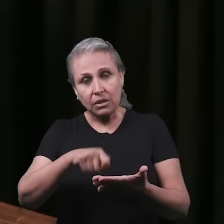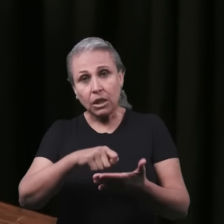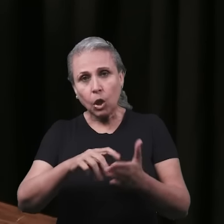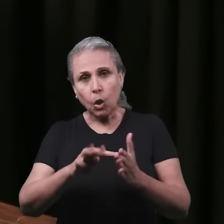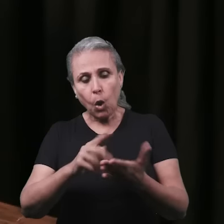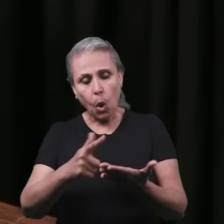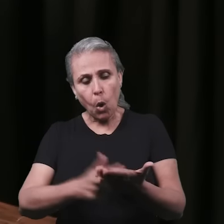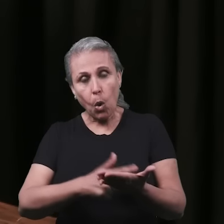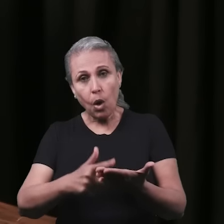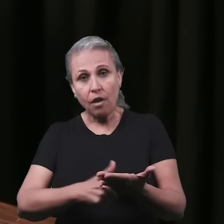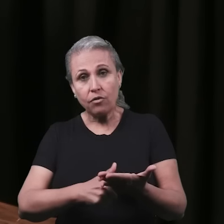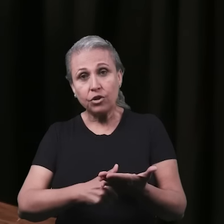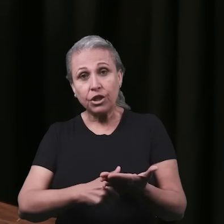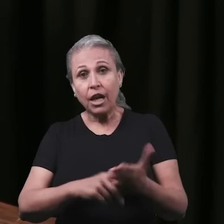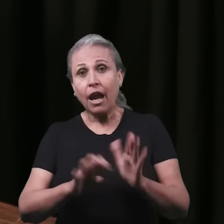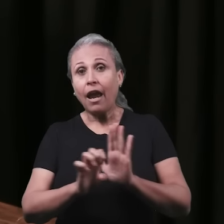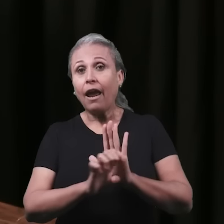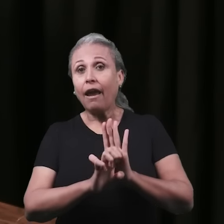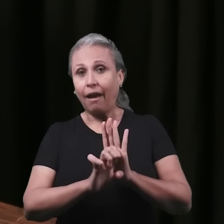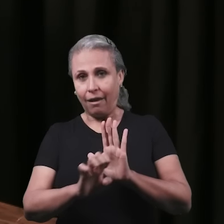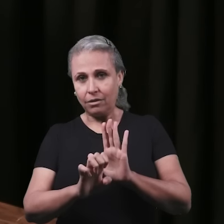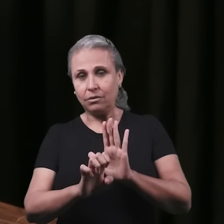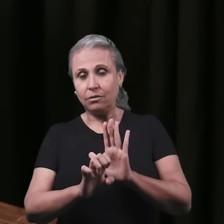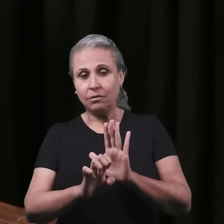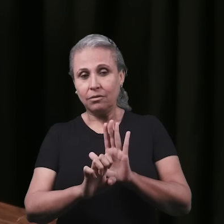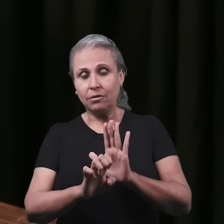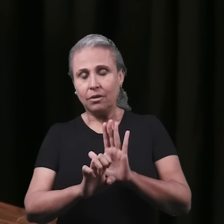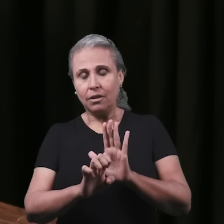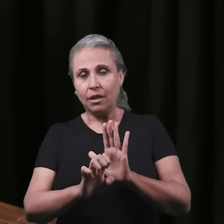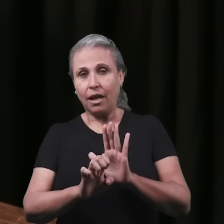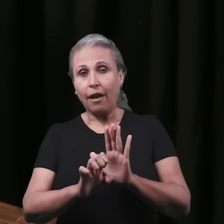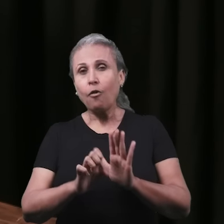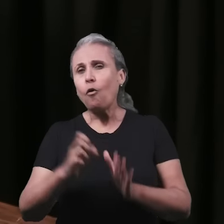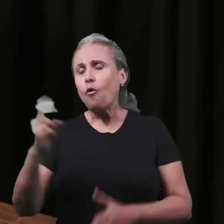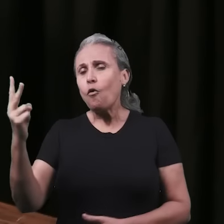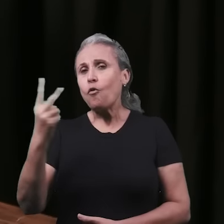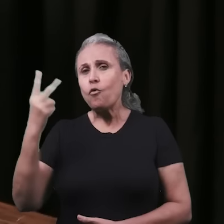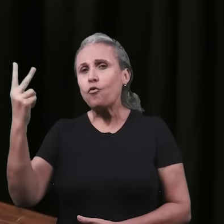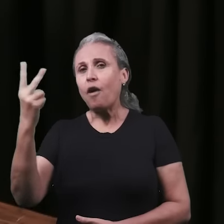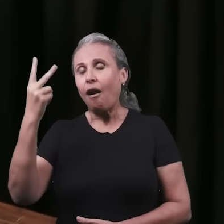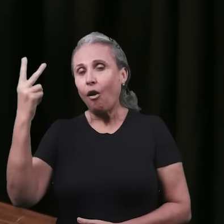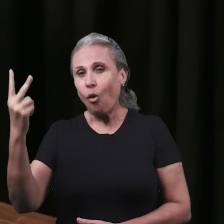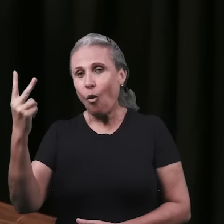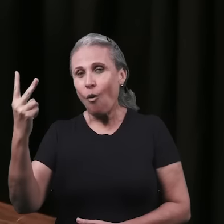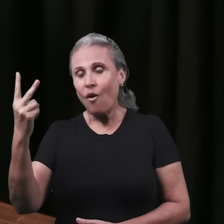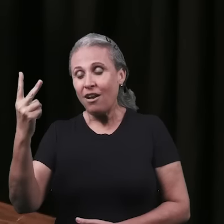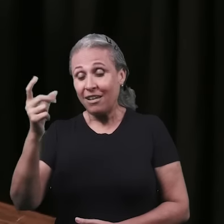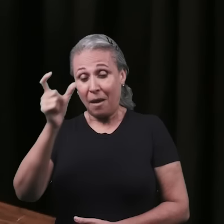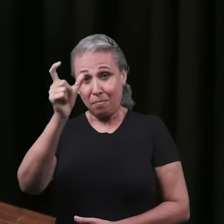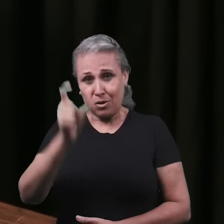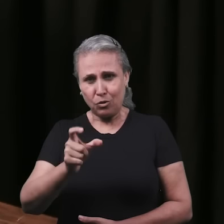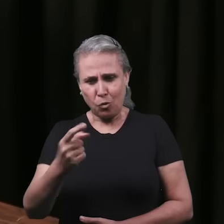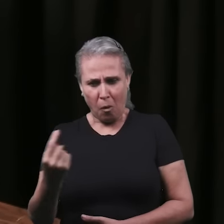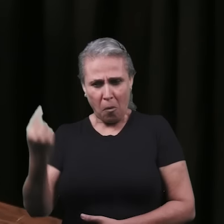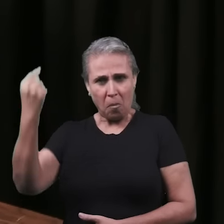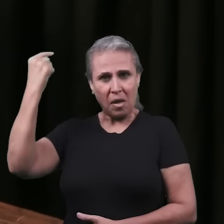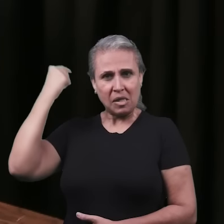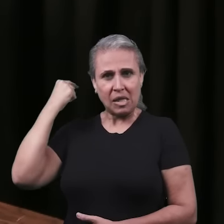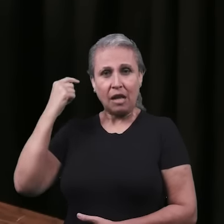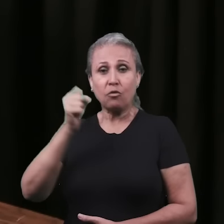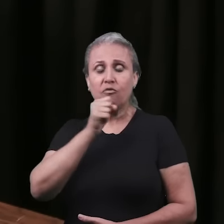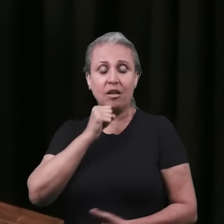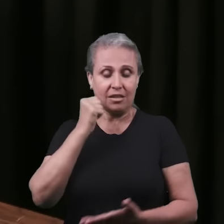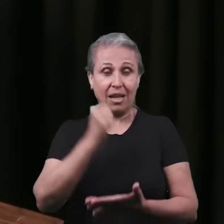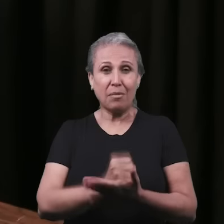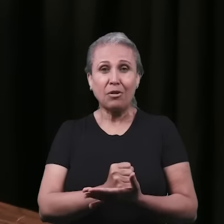Testamento, nós vamos ver que esse era o mesmo preço de um escravo. Era o mesmo preço pago por um escravo.